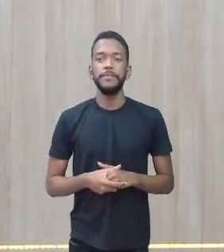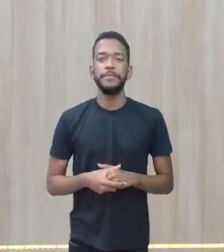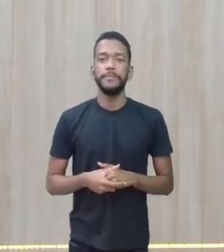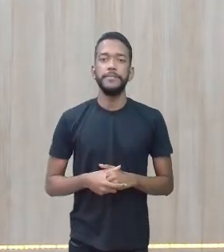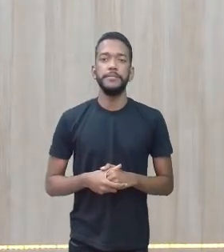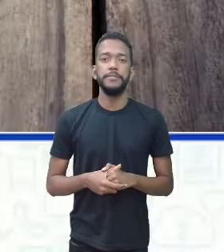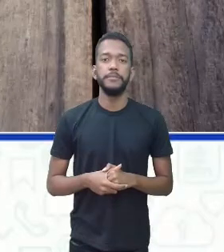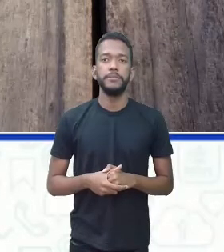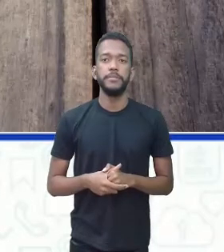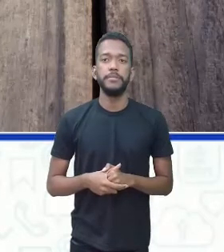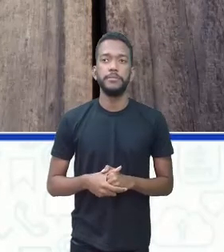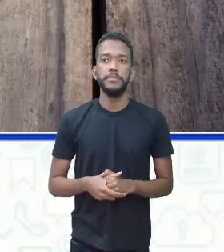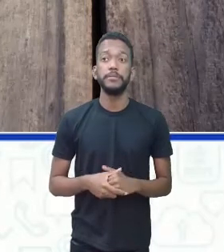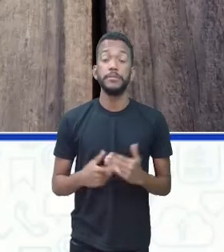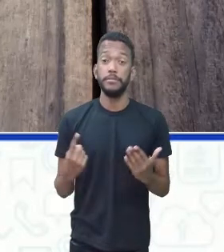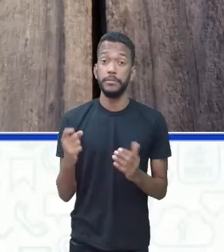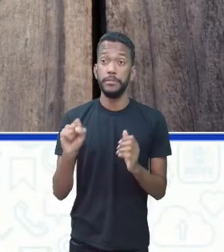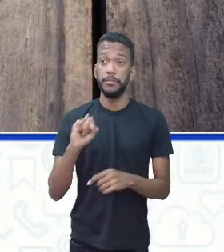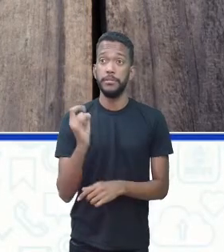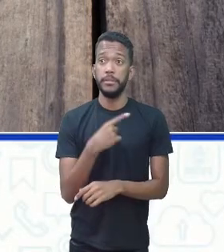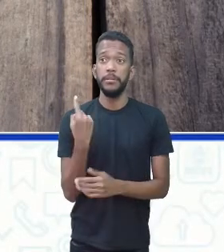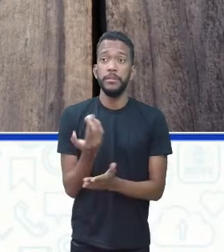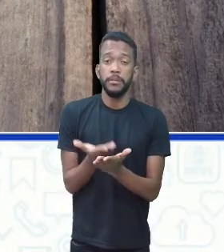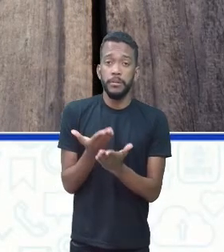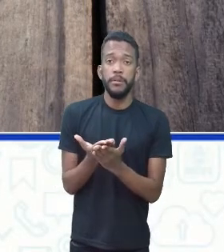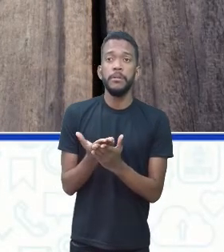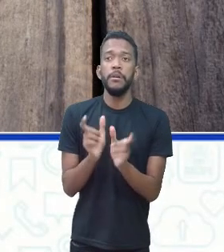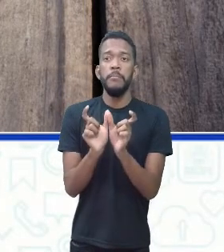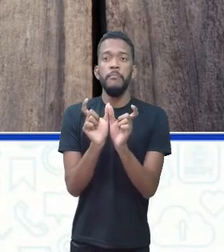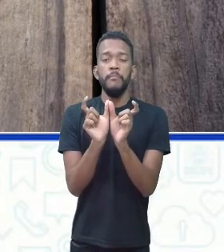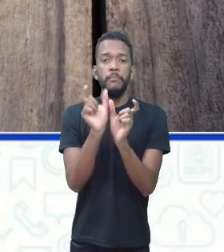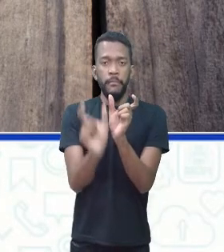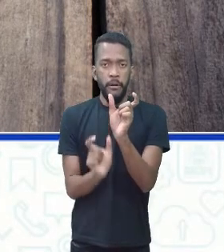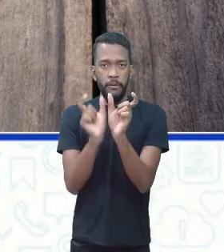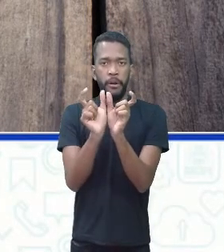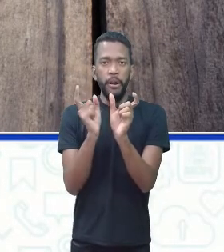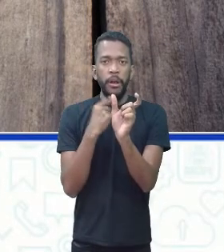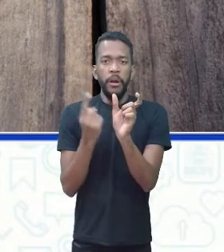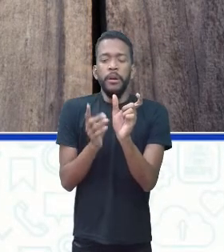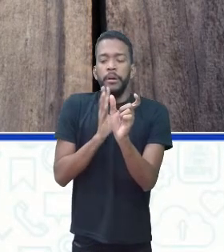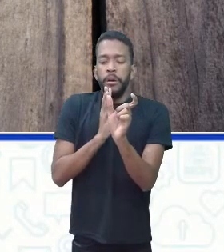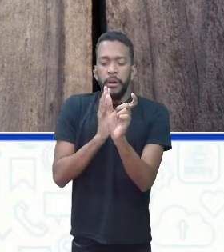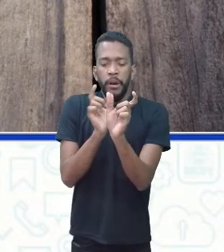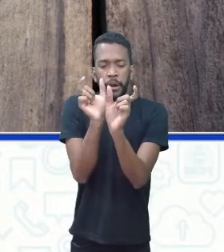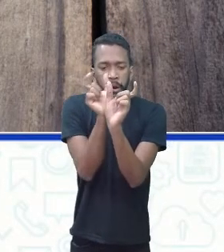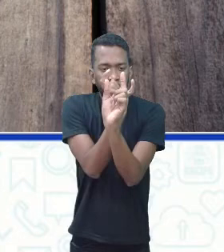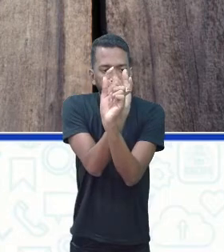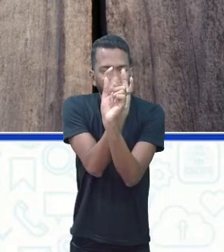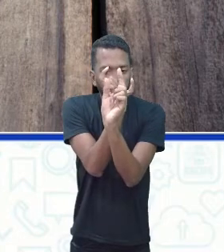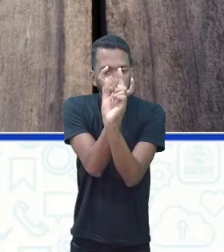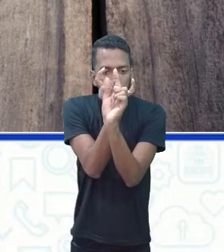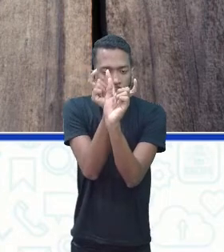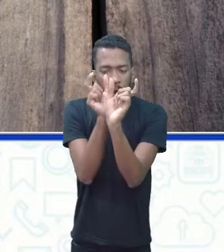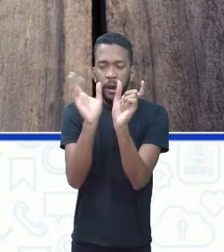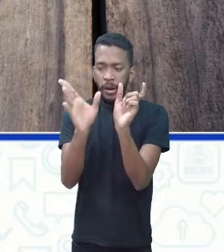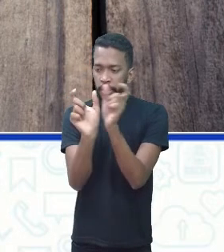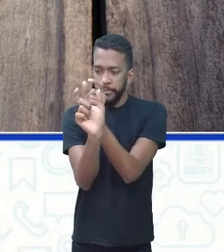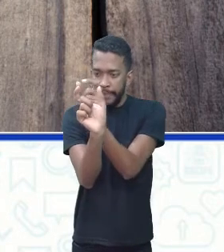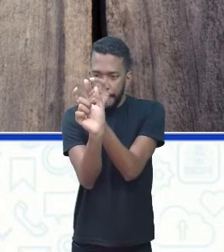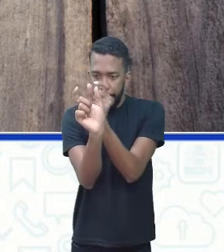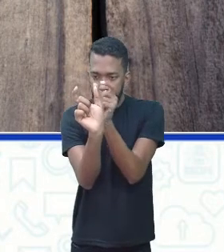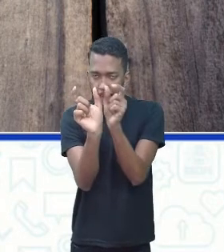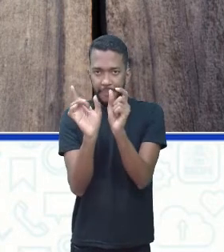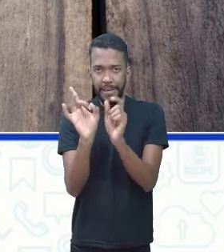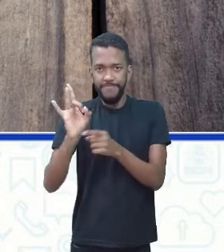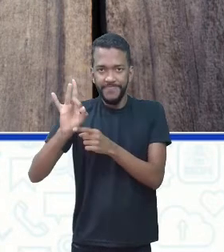Quando estamos estudando morfologia, aprendemos a conhecer cada parte que compõe uma